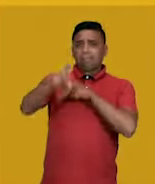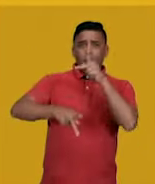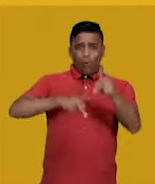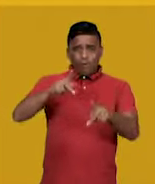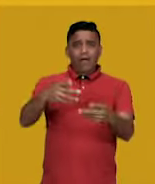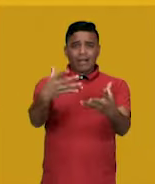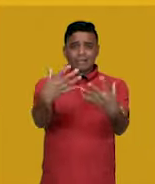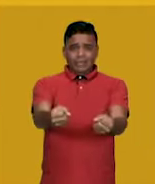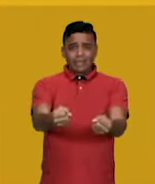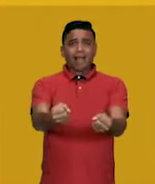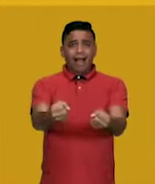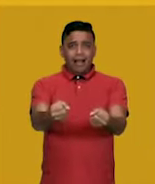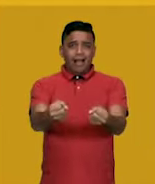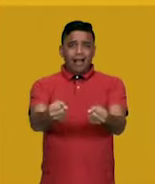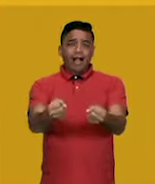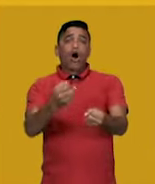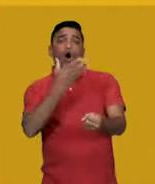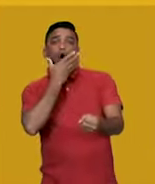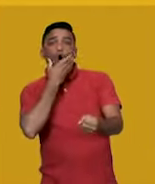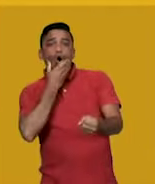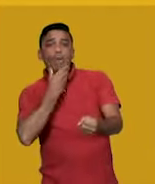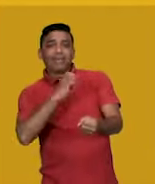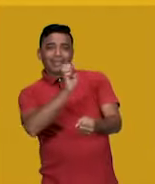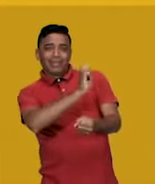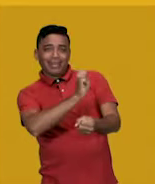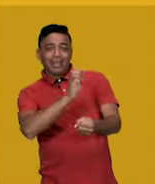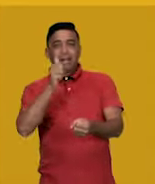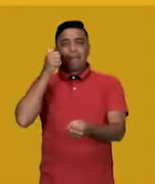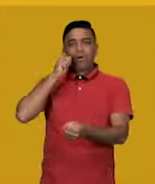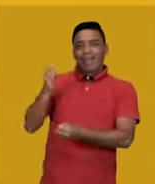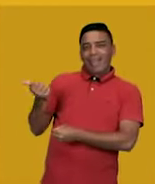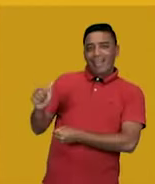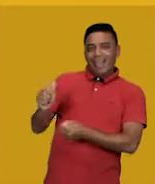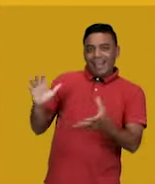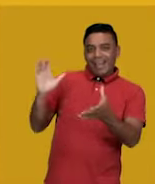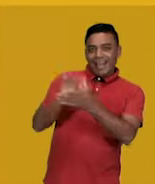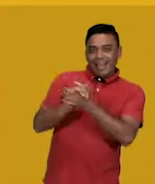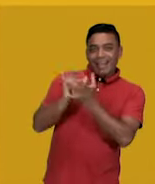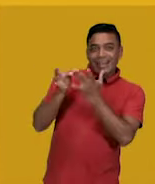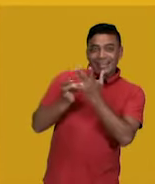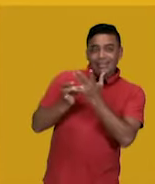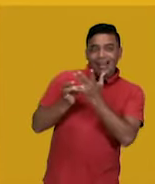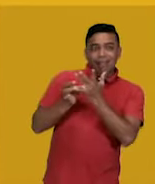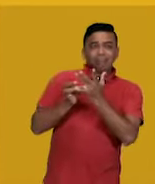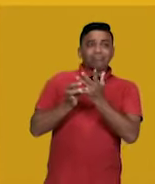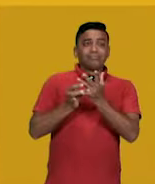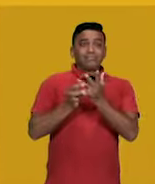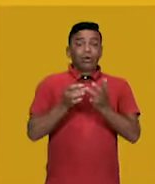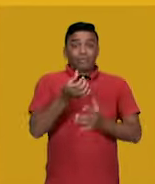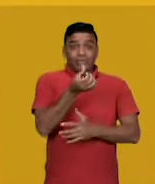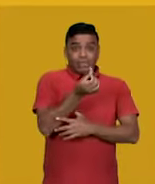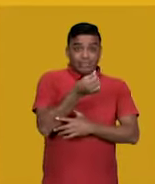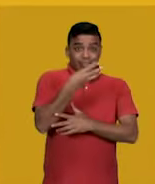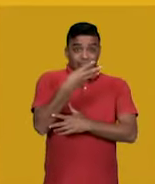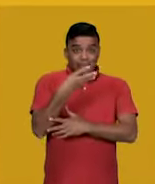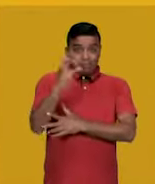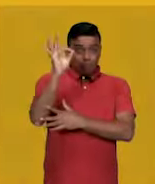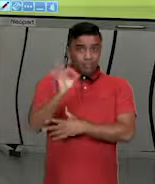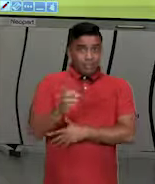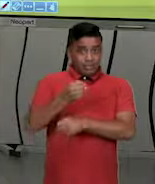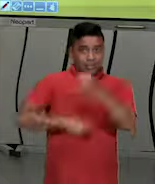ao casamento homossexual, antes 63% no ano passado. Por outro